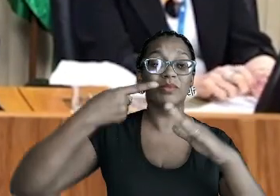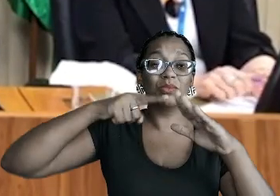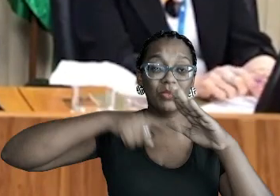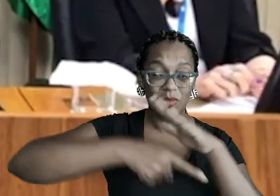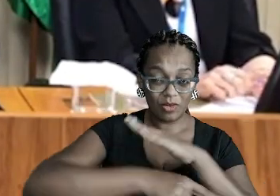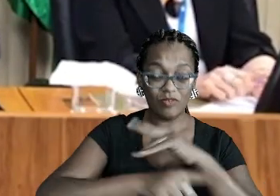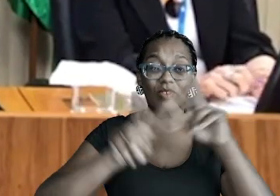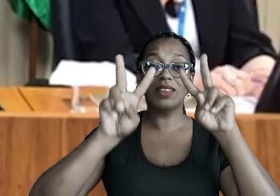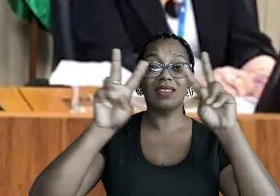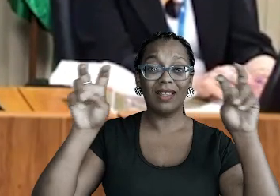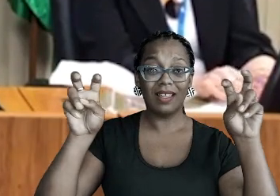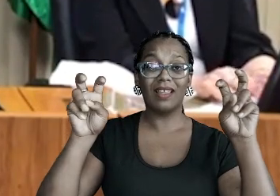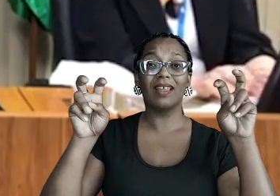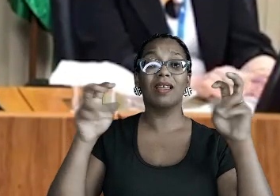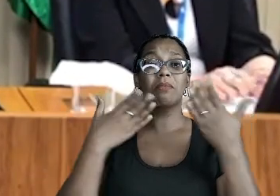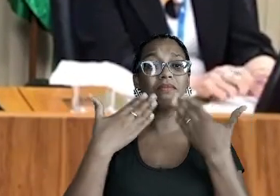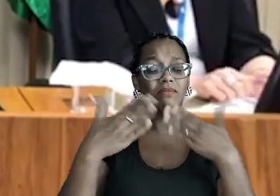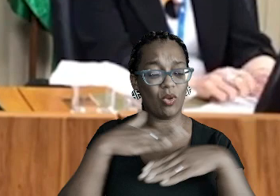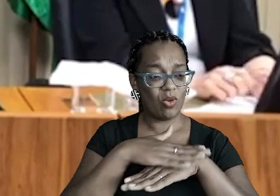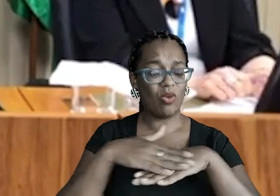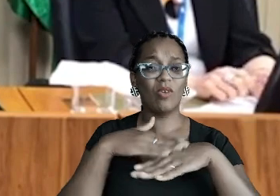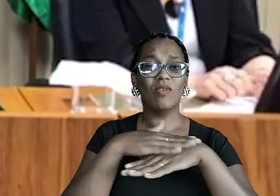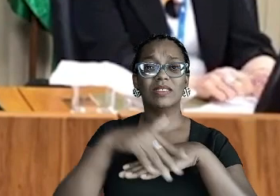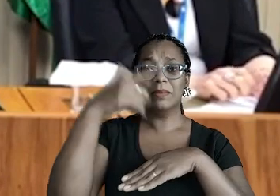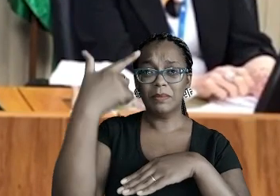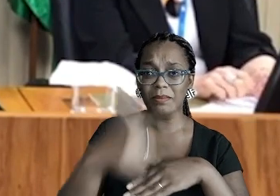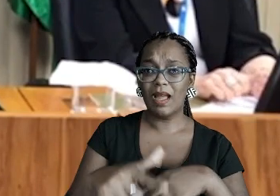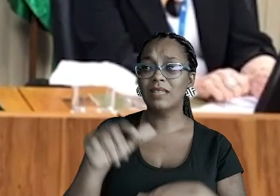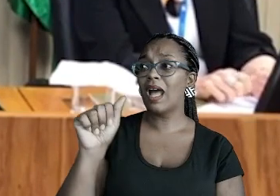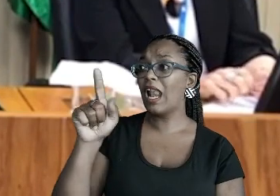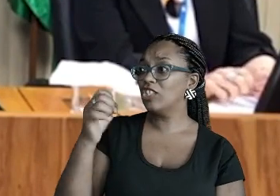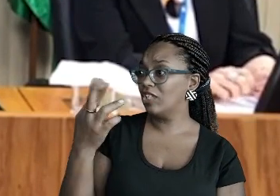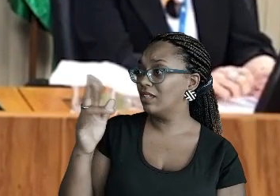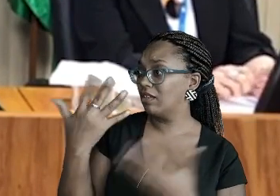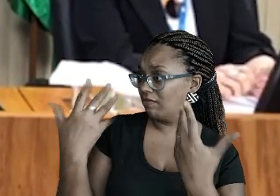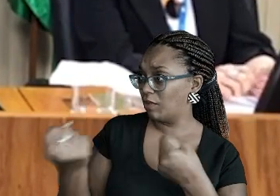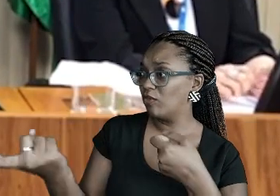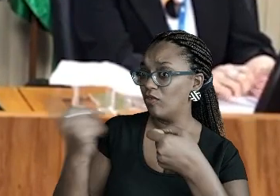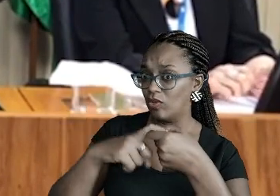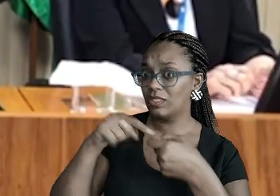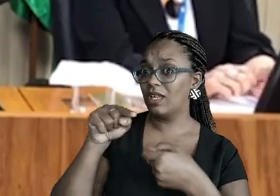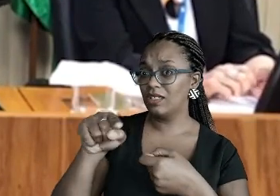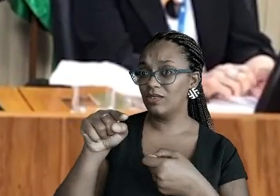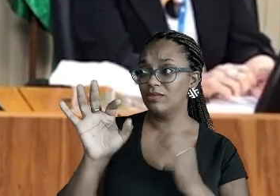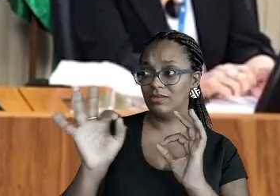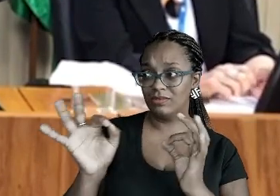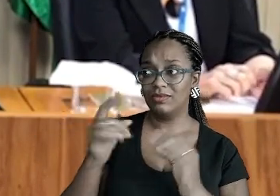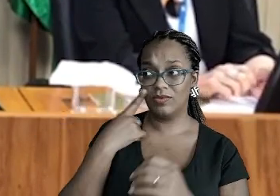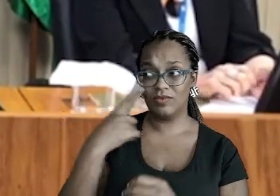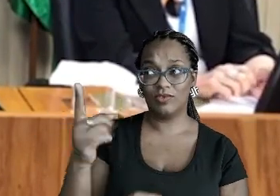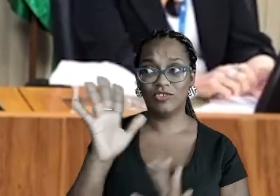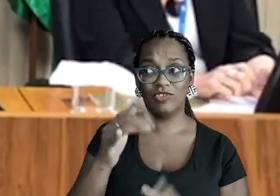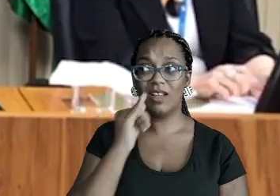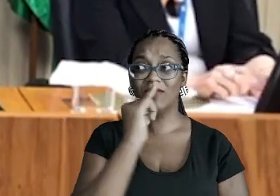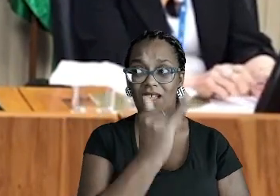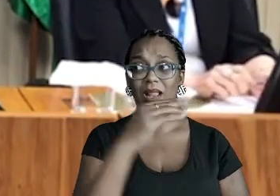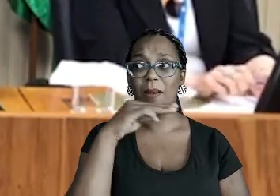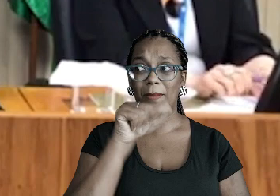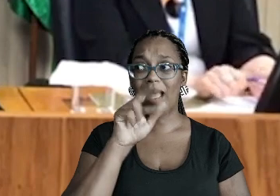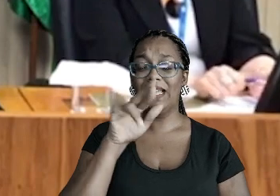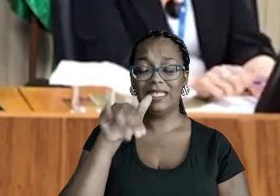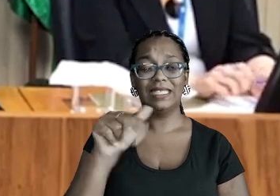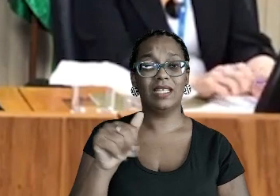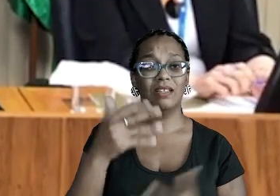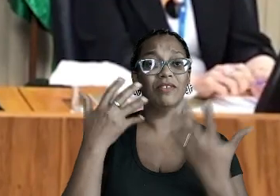aprofundar esse tema aí de uma forma conversar com o Alexandre Pinheiro vamos voltar a isso viu falei com a Marina também nós